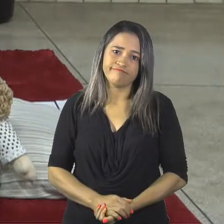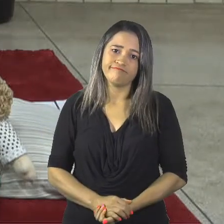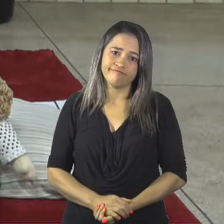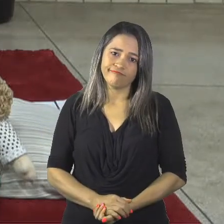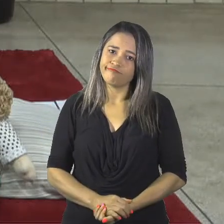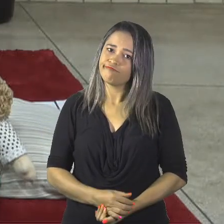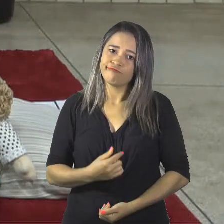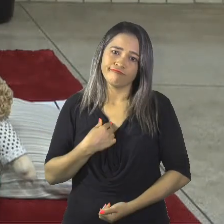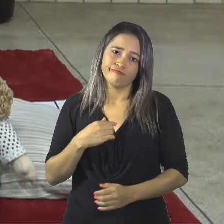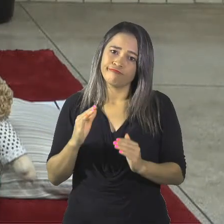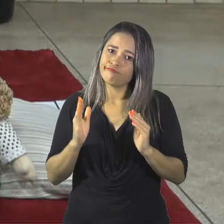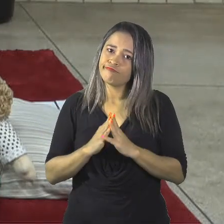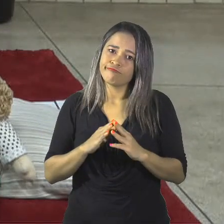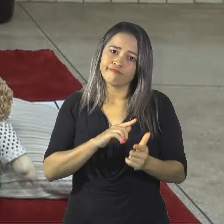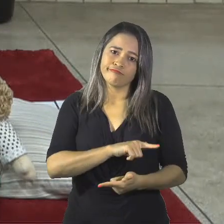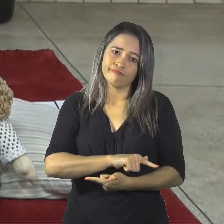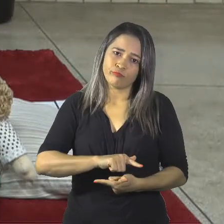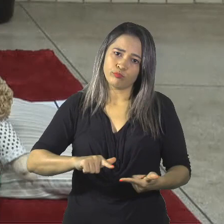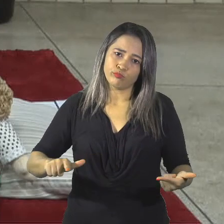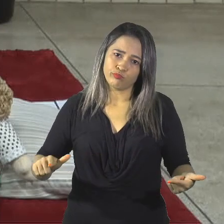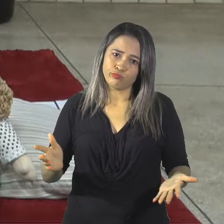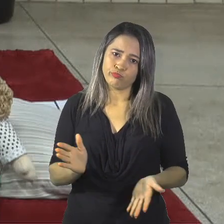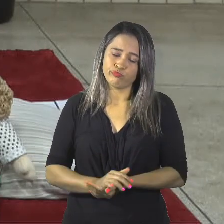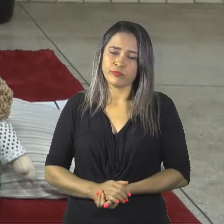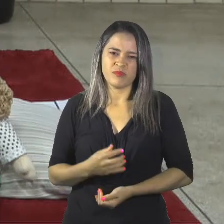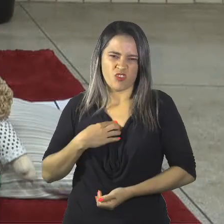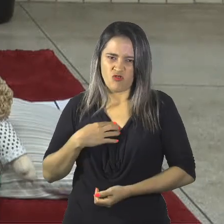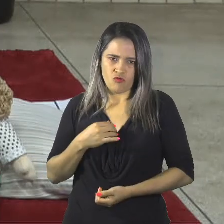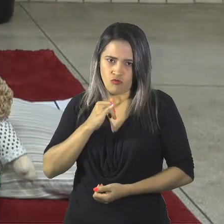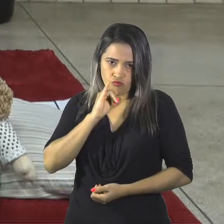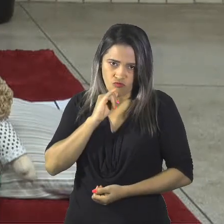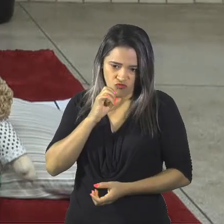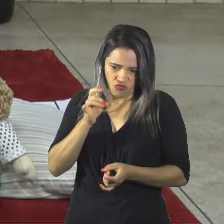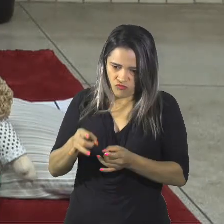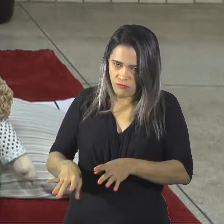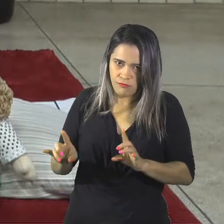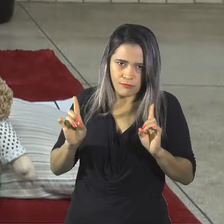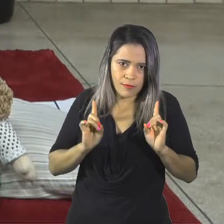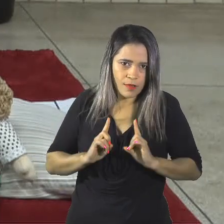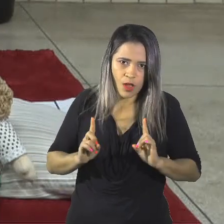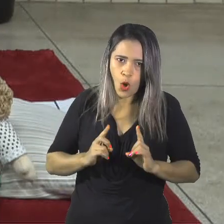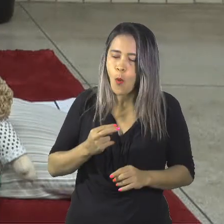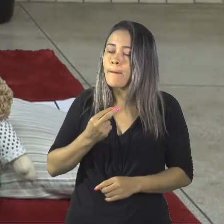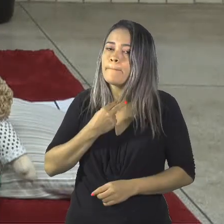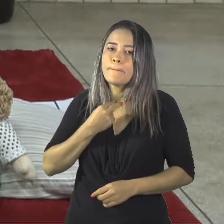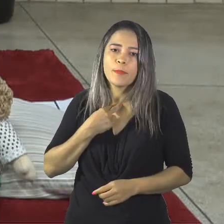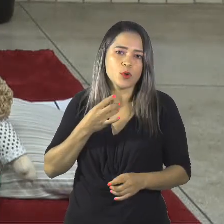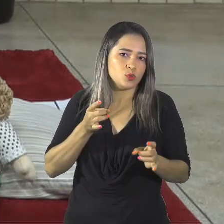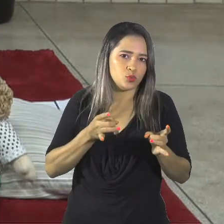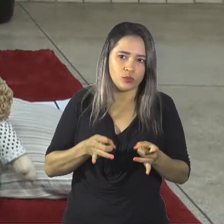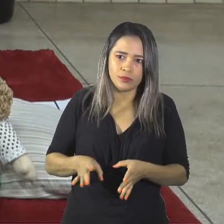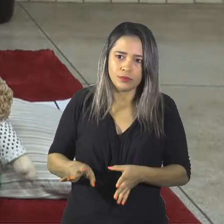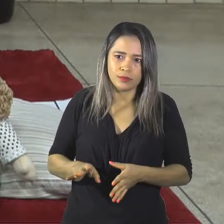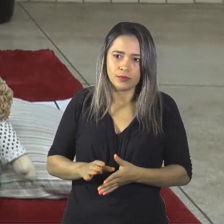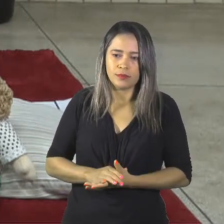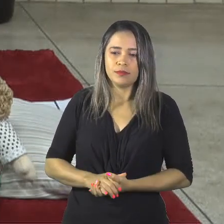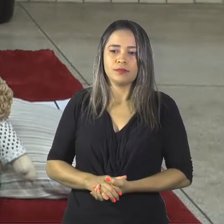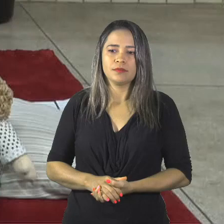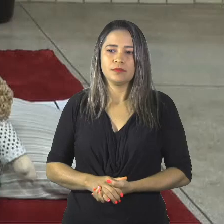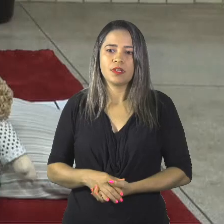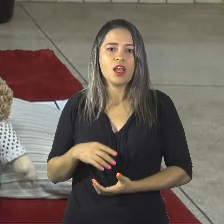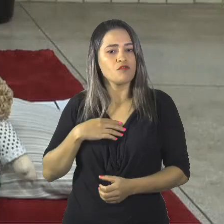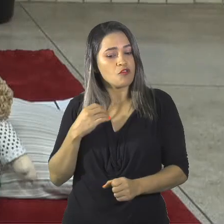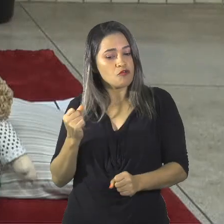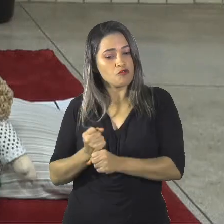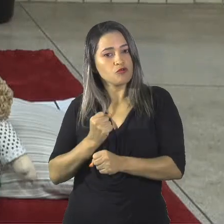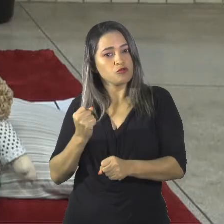Fiquei sem casa, mas eu não vou desistir. Eu não posso desistir. Então o que eu pensei? Eu vou